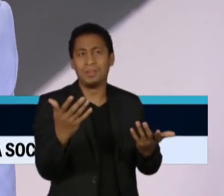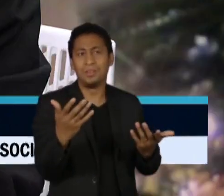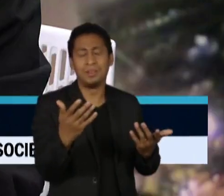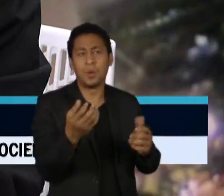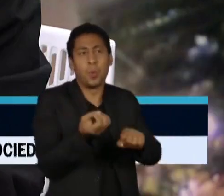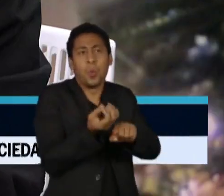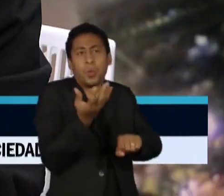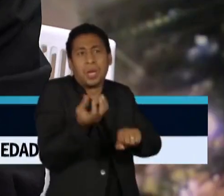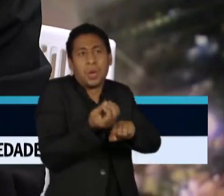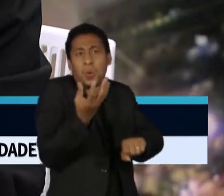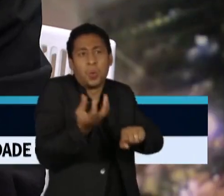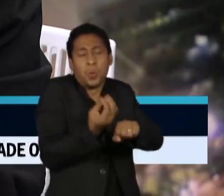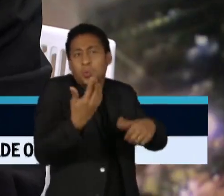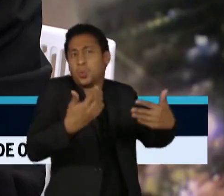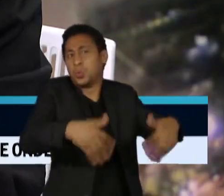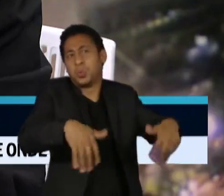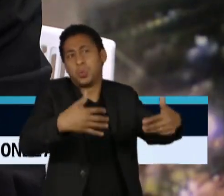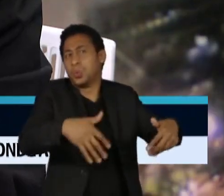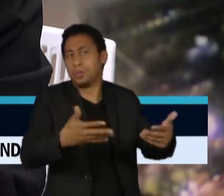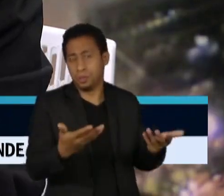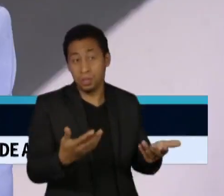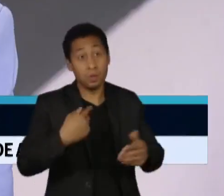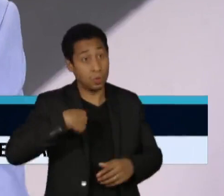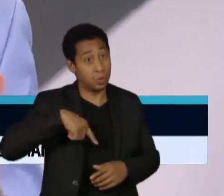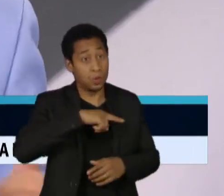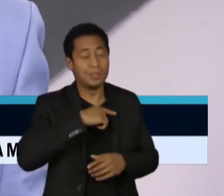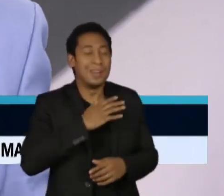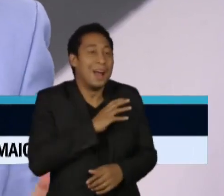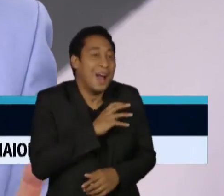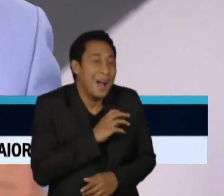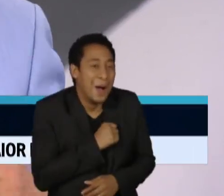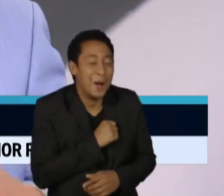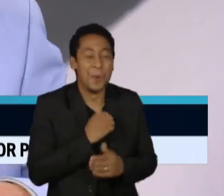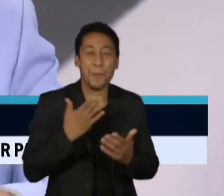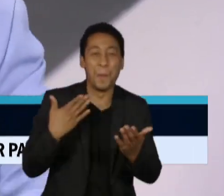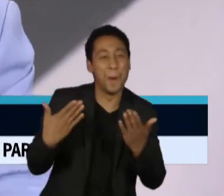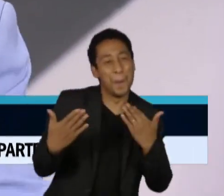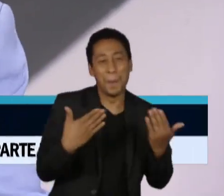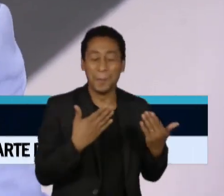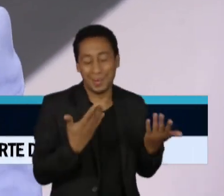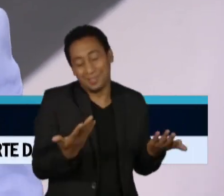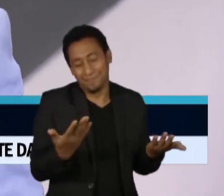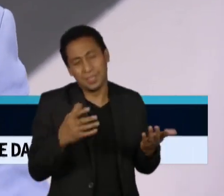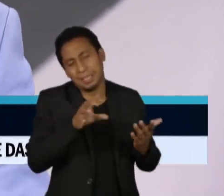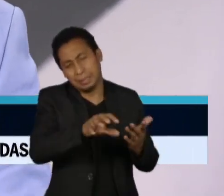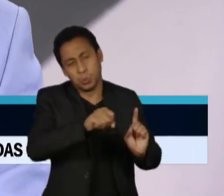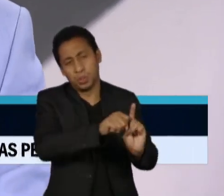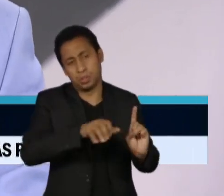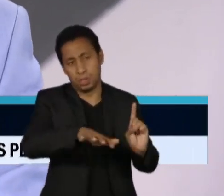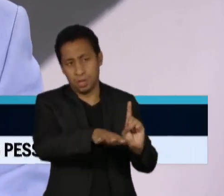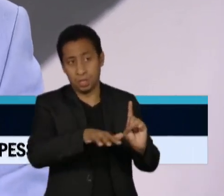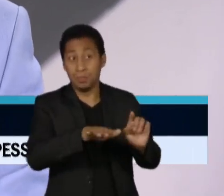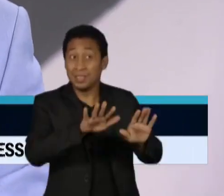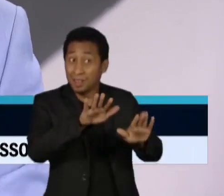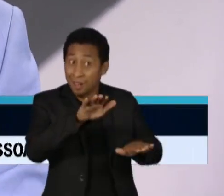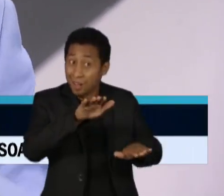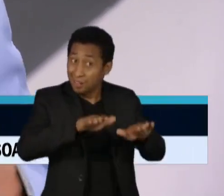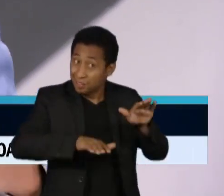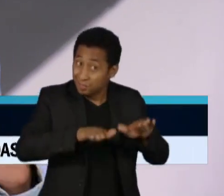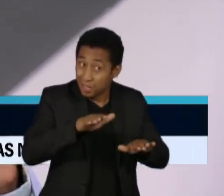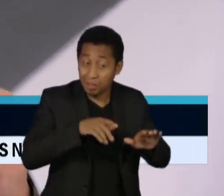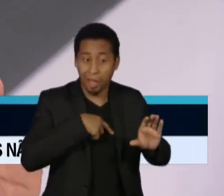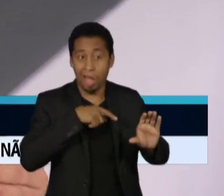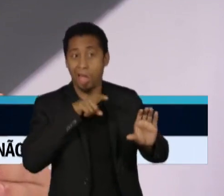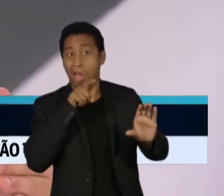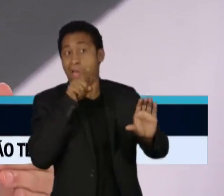né conversar somos seres sociais e tudo mais até aí tá tudo bem só que muitas vezes ficamos à